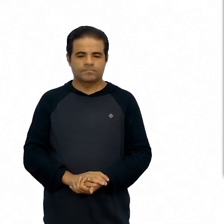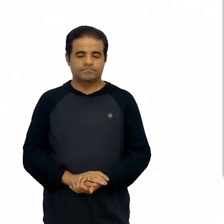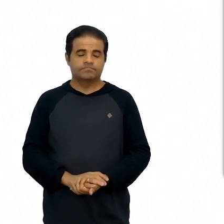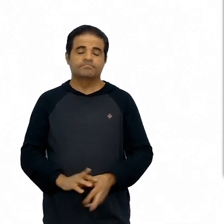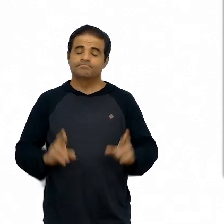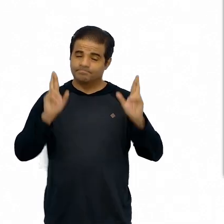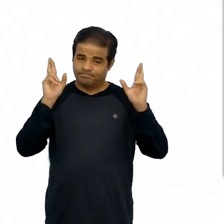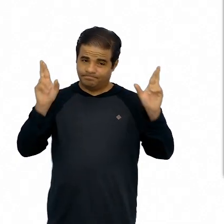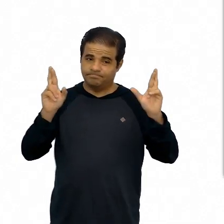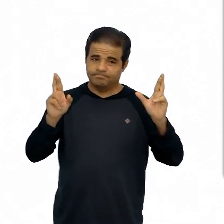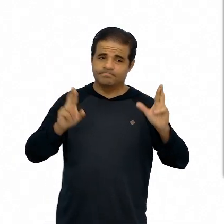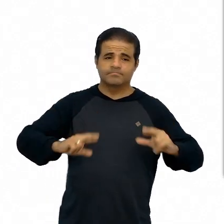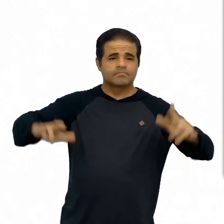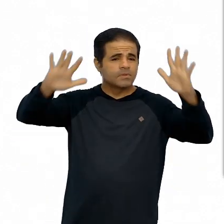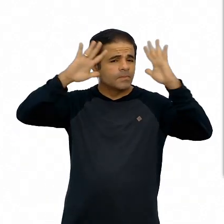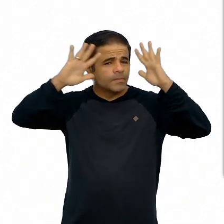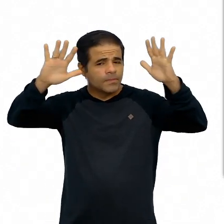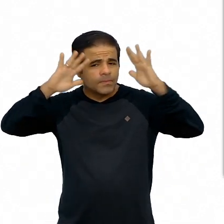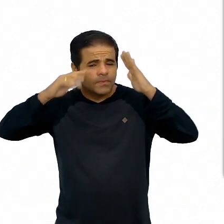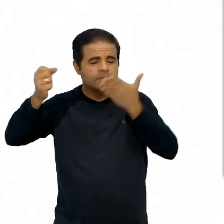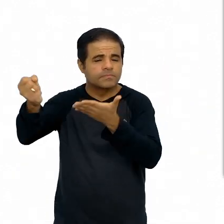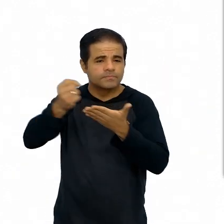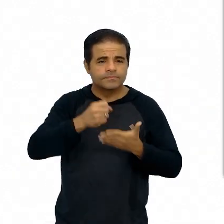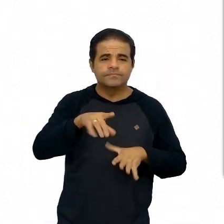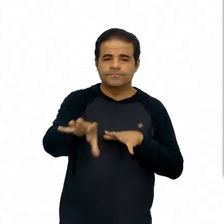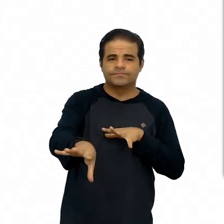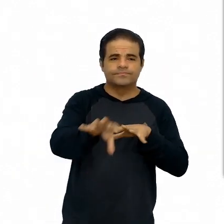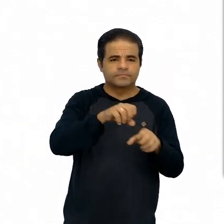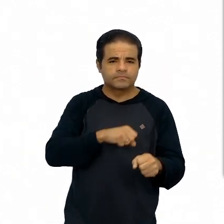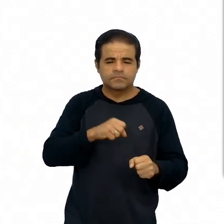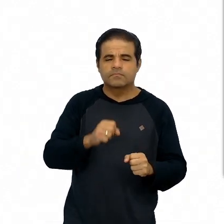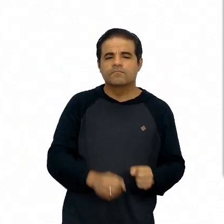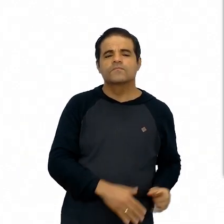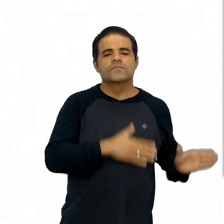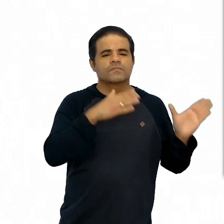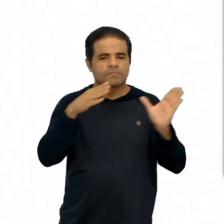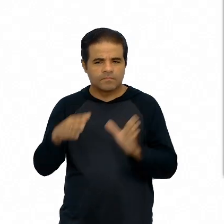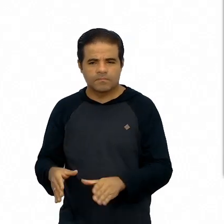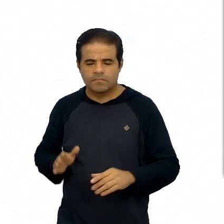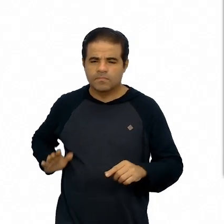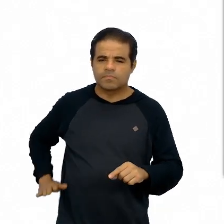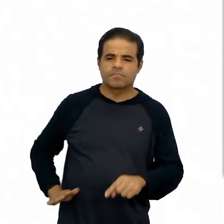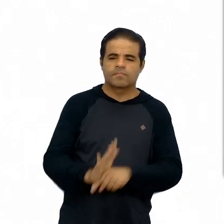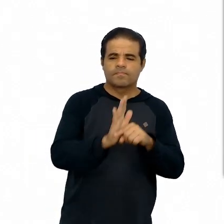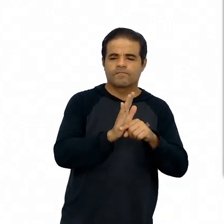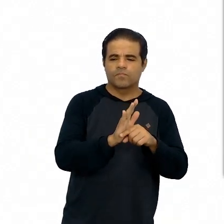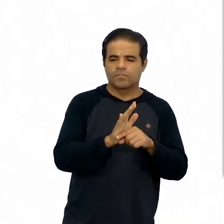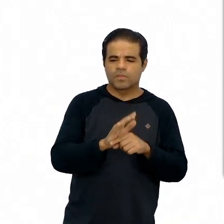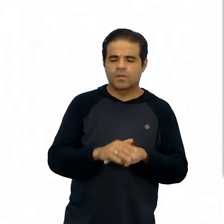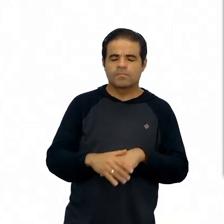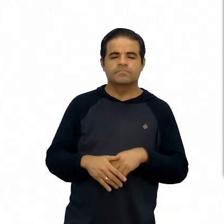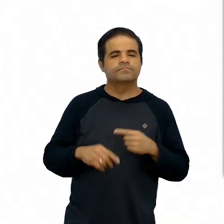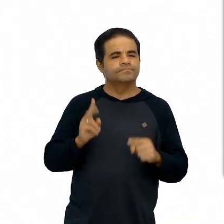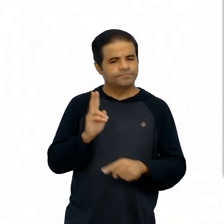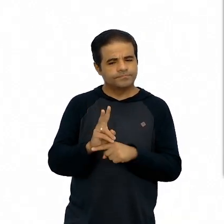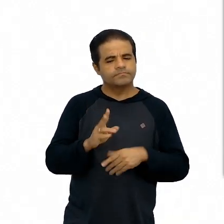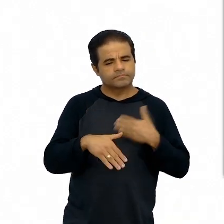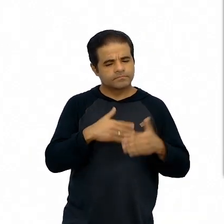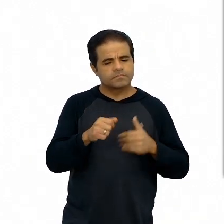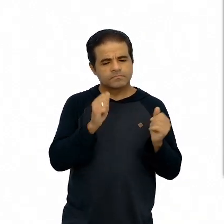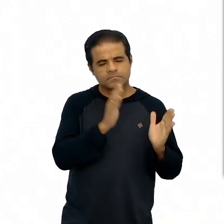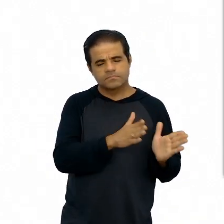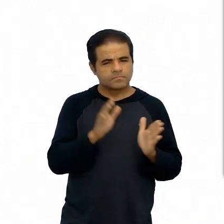Esperamos que as reflexões trazidas nessa formação de etapa possam contribuir para a aplicação da sequência